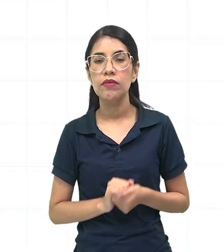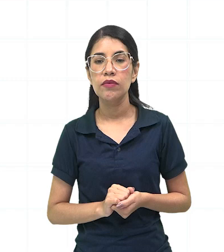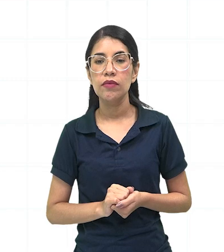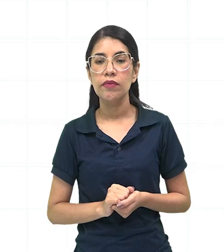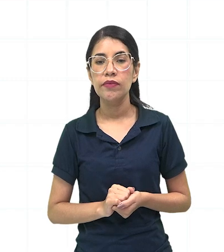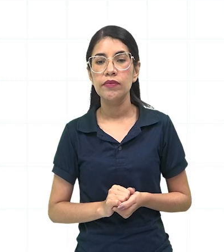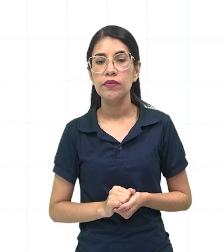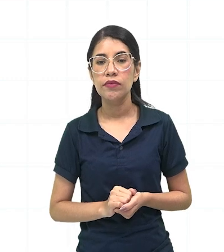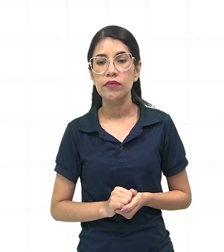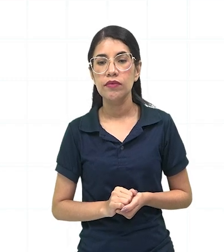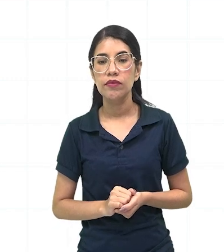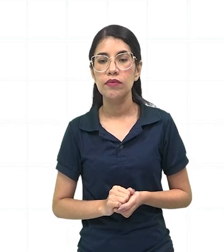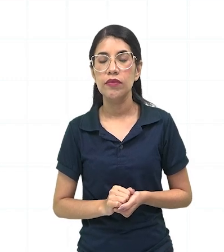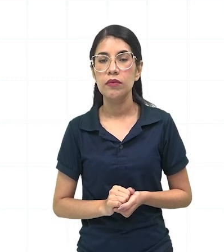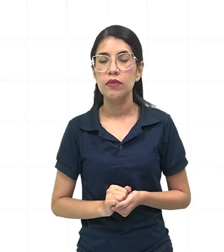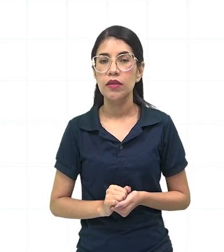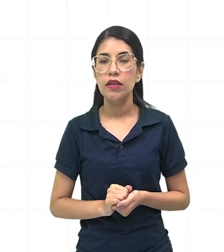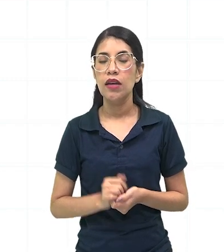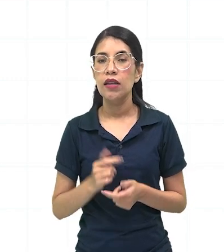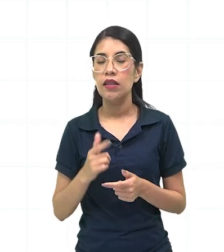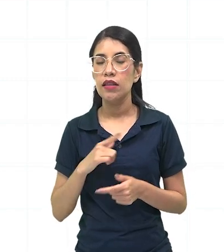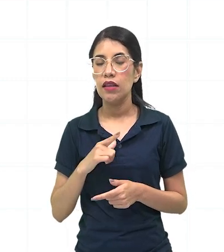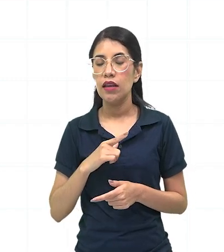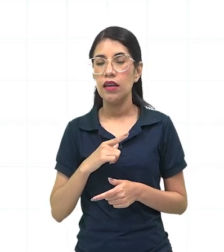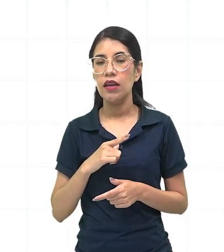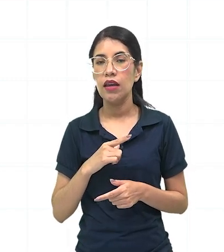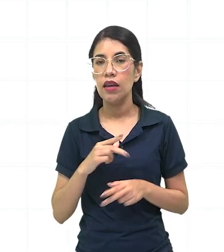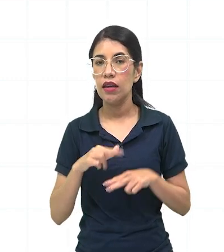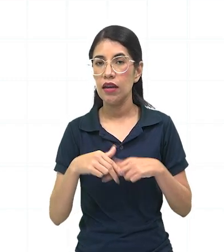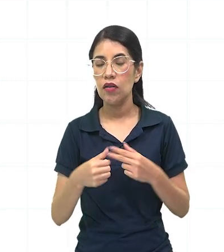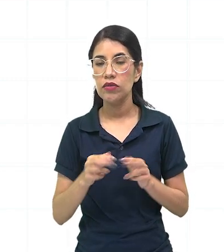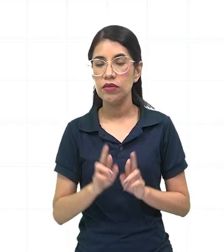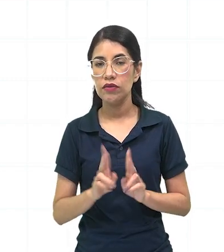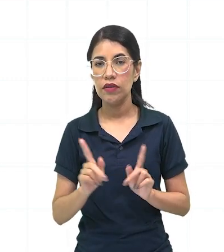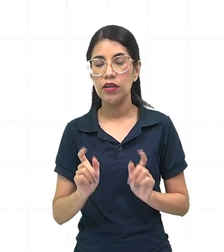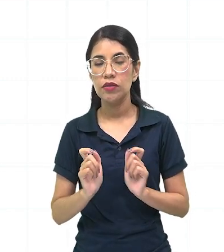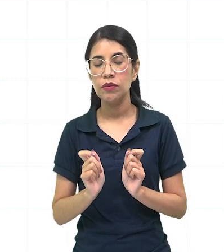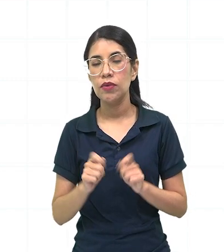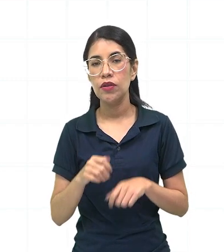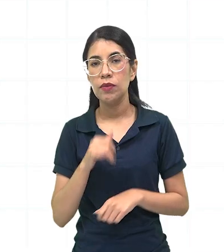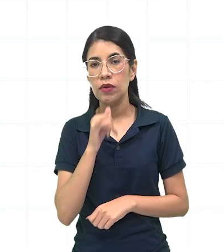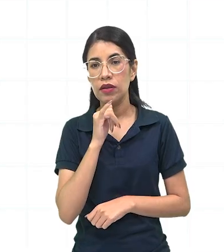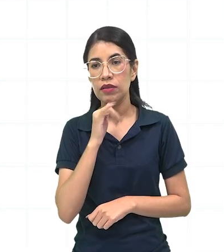outras coisas por trás, né? A pessoa pode ter